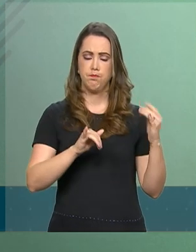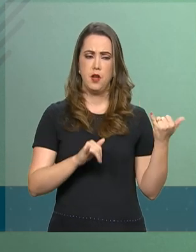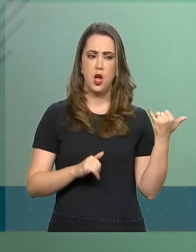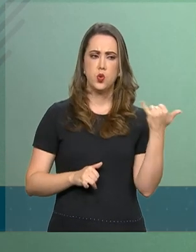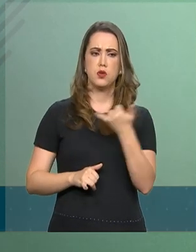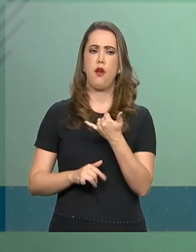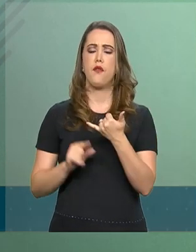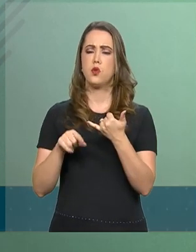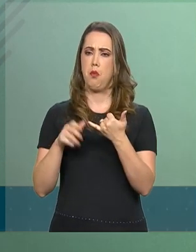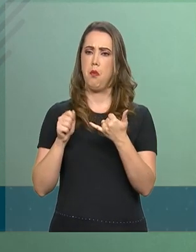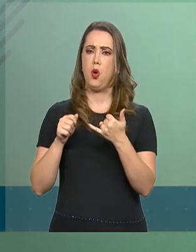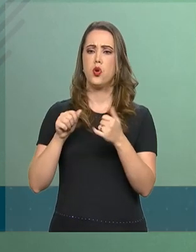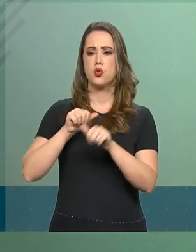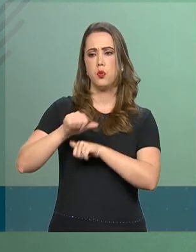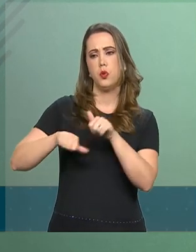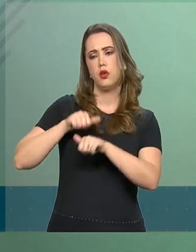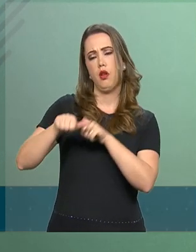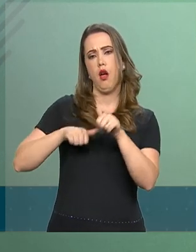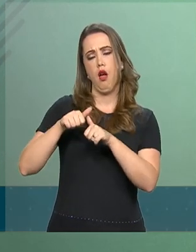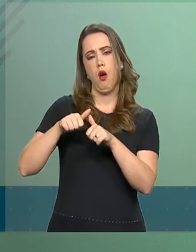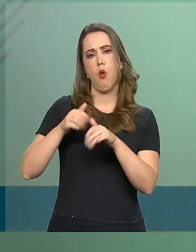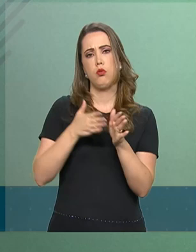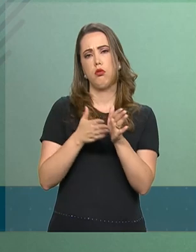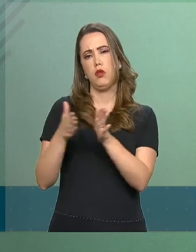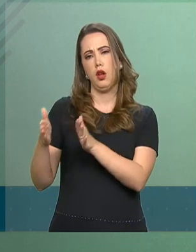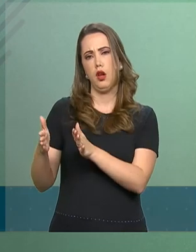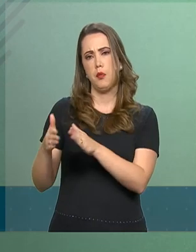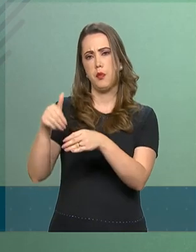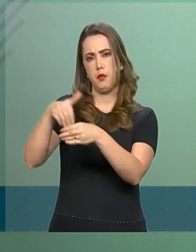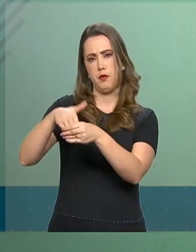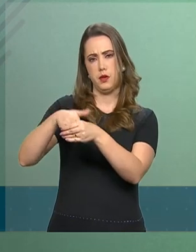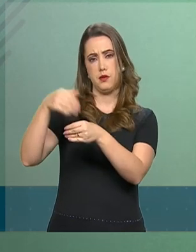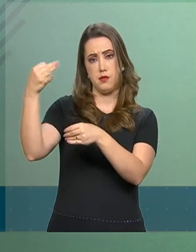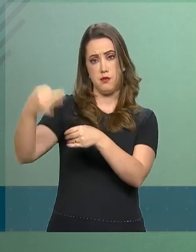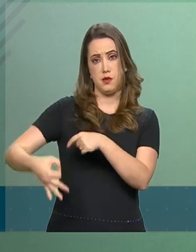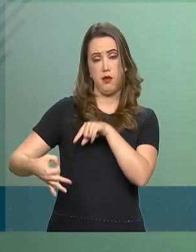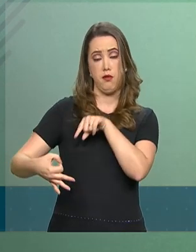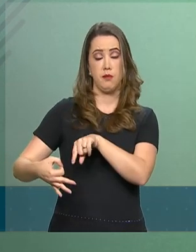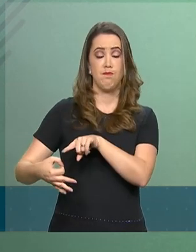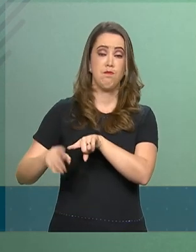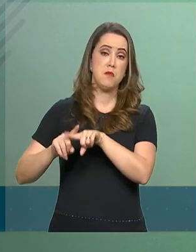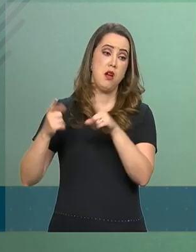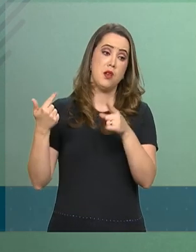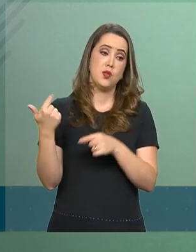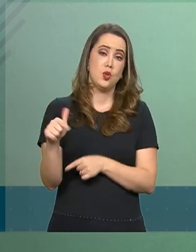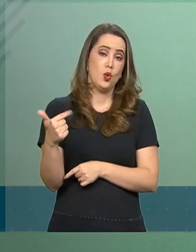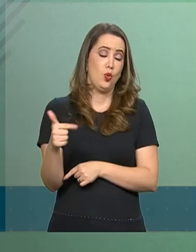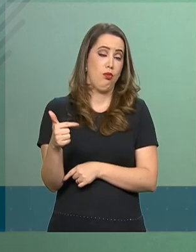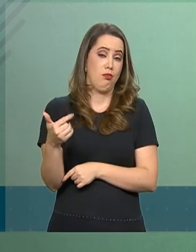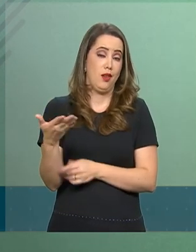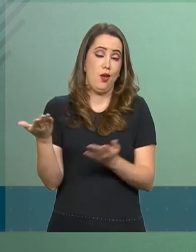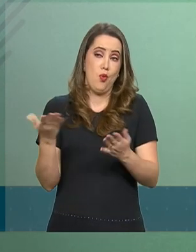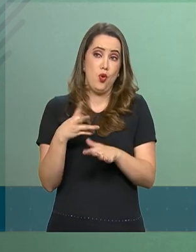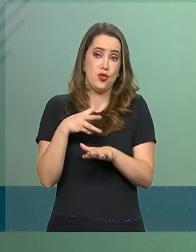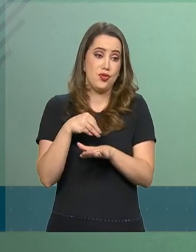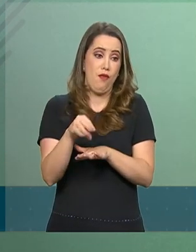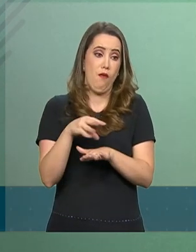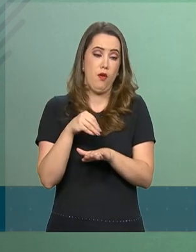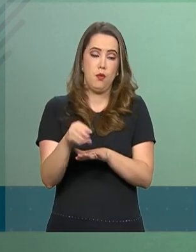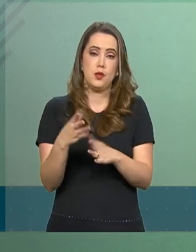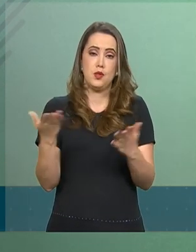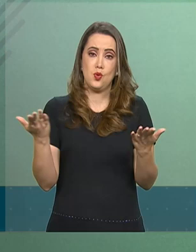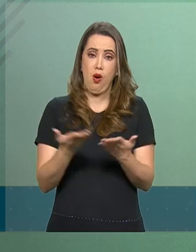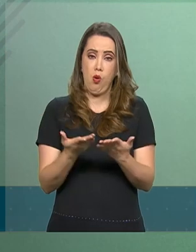adequar se o prazo a efetiva votação eu por conta de não termos essa informação ou essa solicitação de